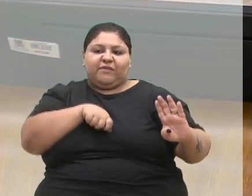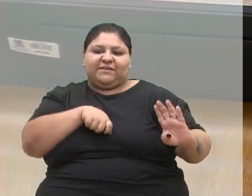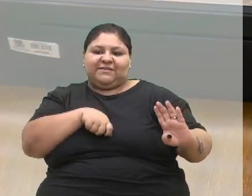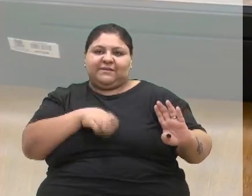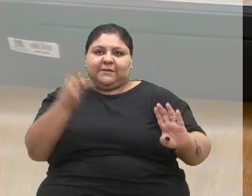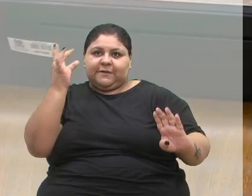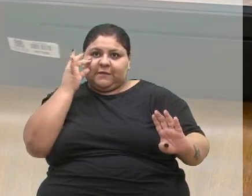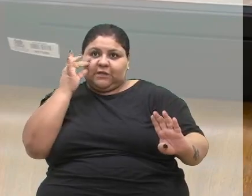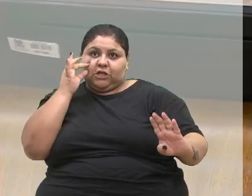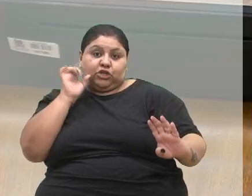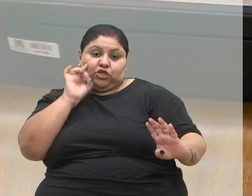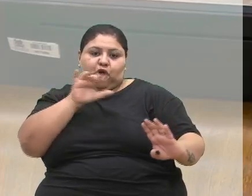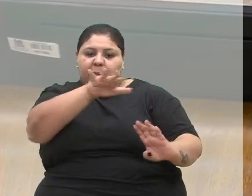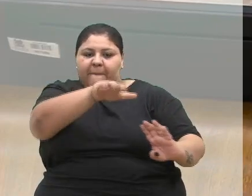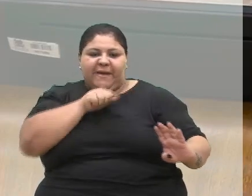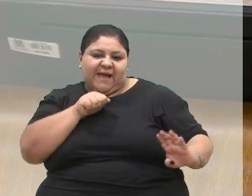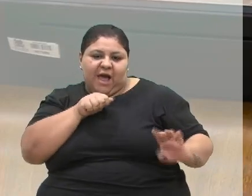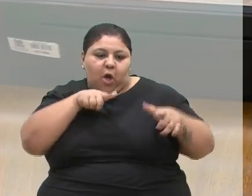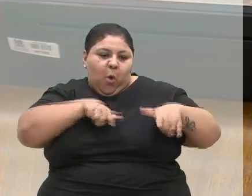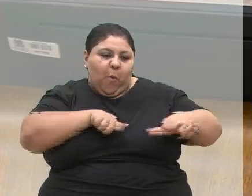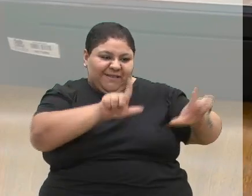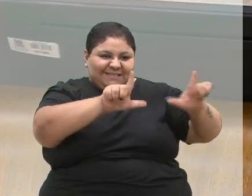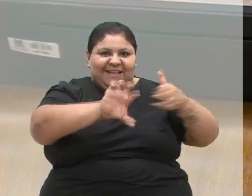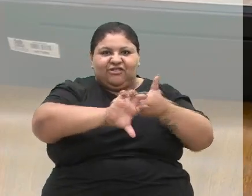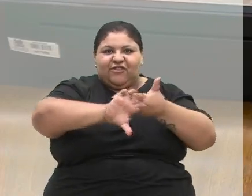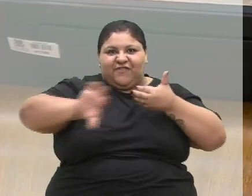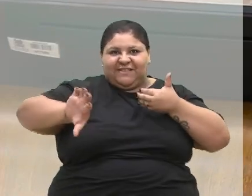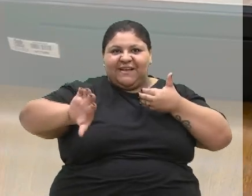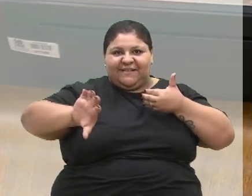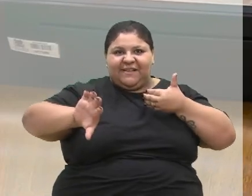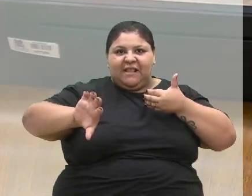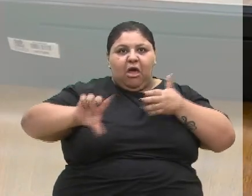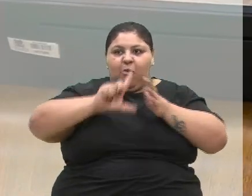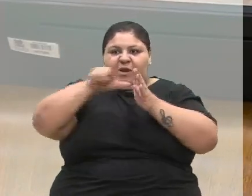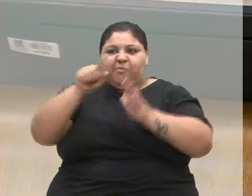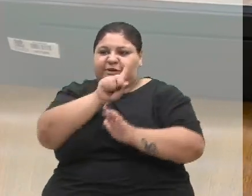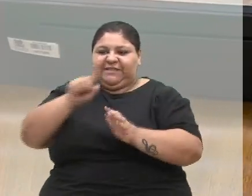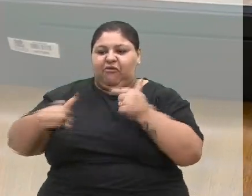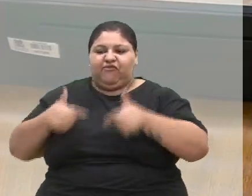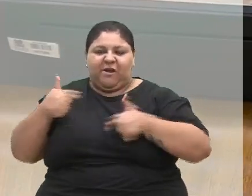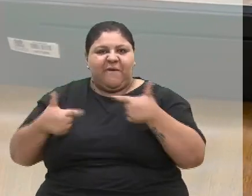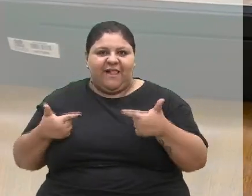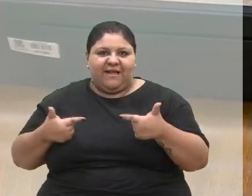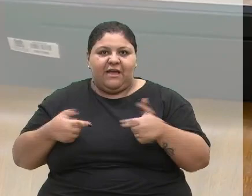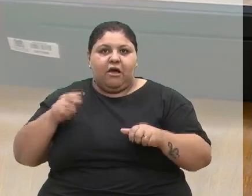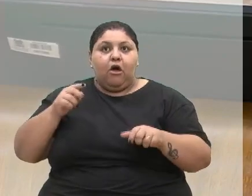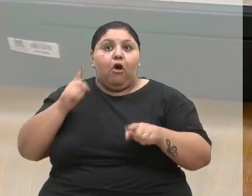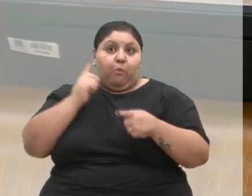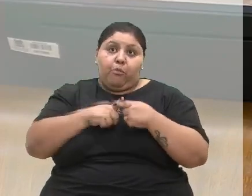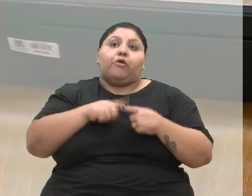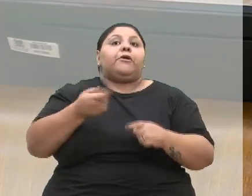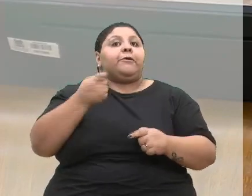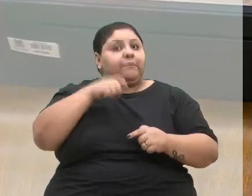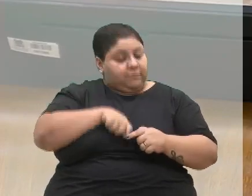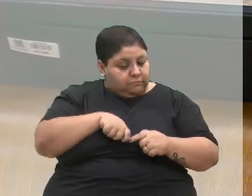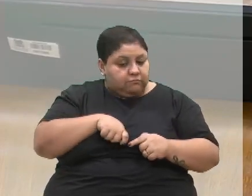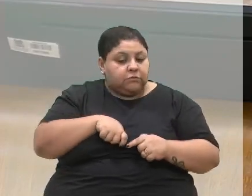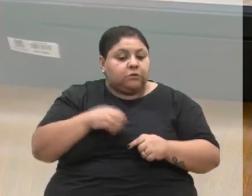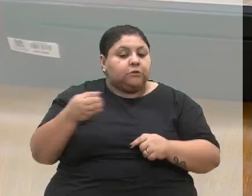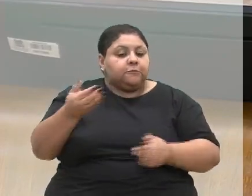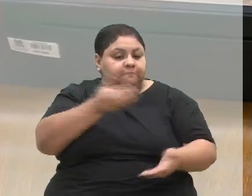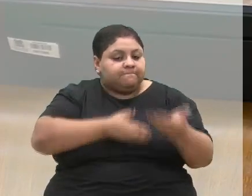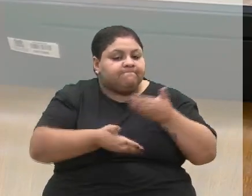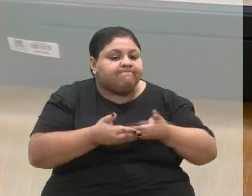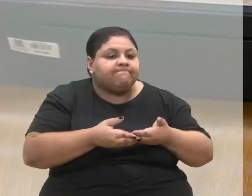Está lá para pegar um atestado médico para poder não ir trabalhar. Tá? Porque se precisa, a pessoa vai. Quem